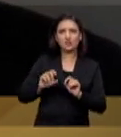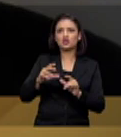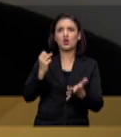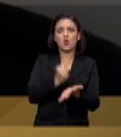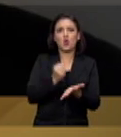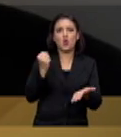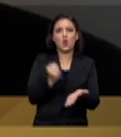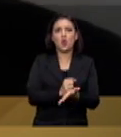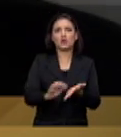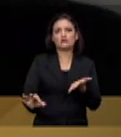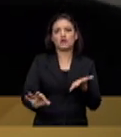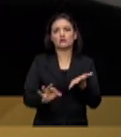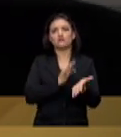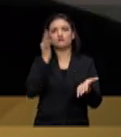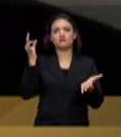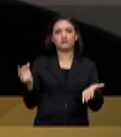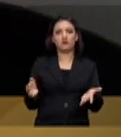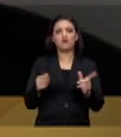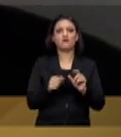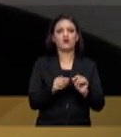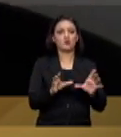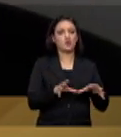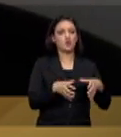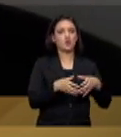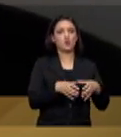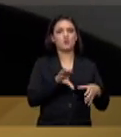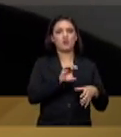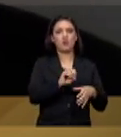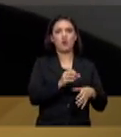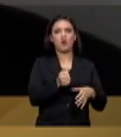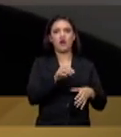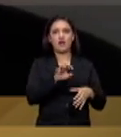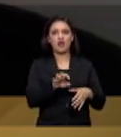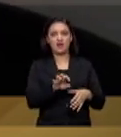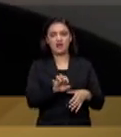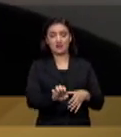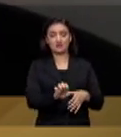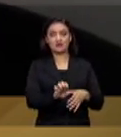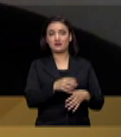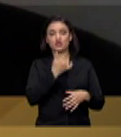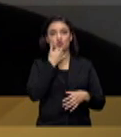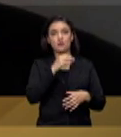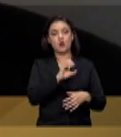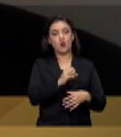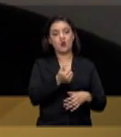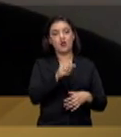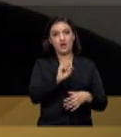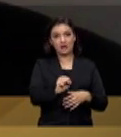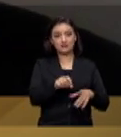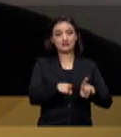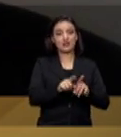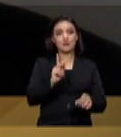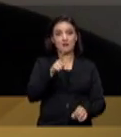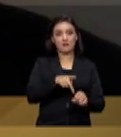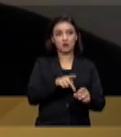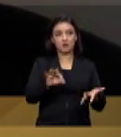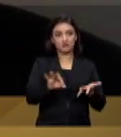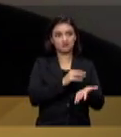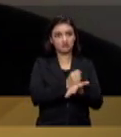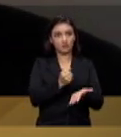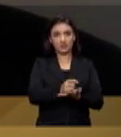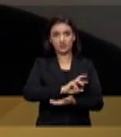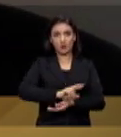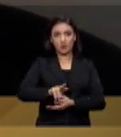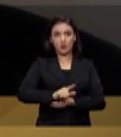contratos específicos celebrados entre o Grupo AS e a Petrobras S.A., constatação que, em cotejo